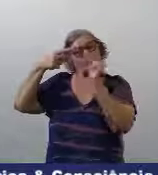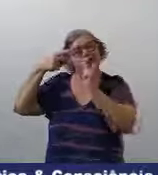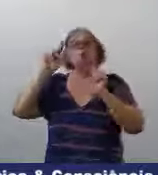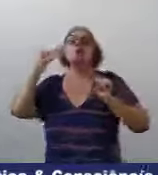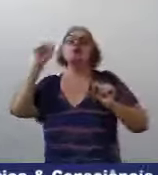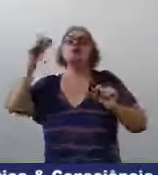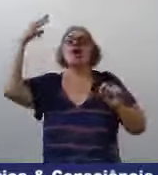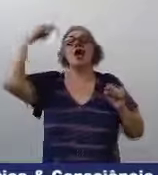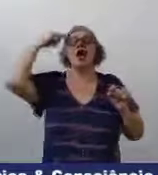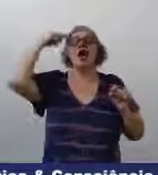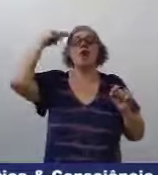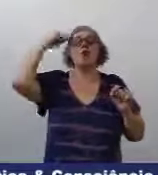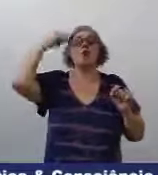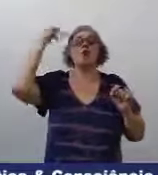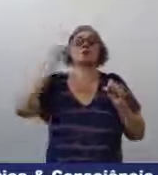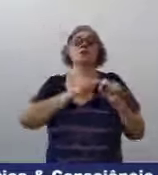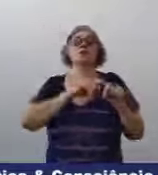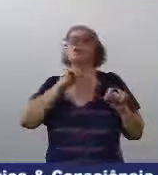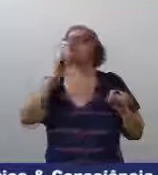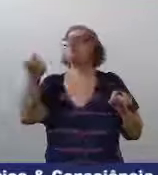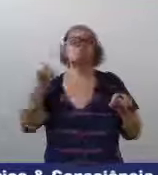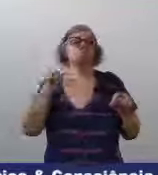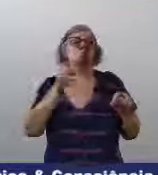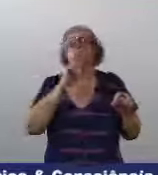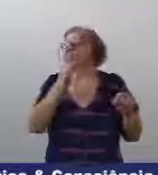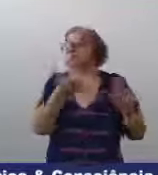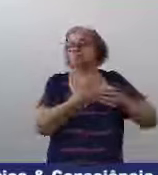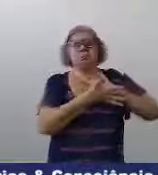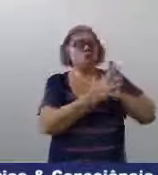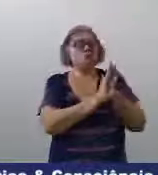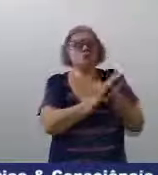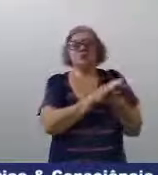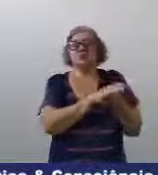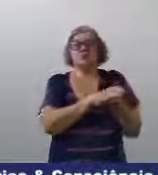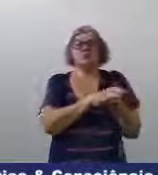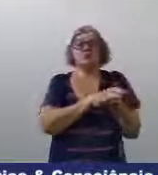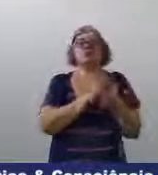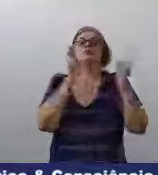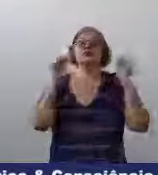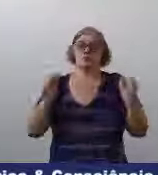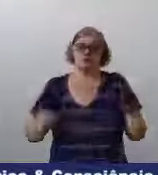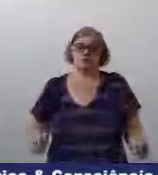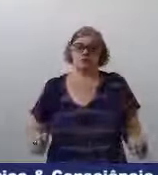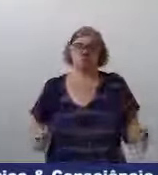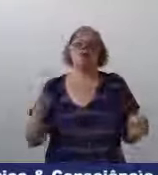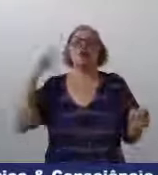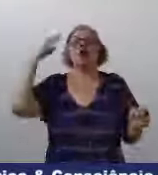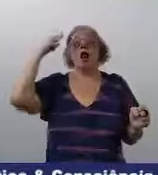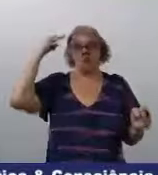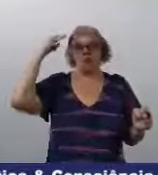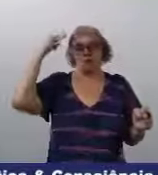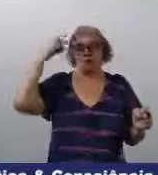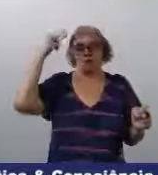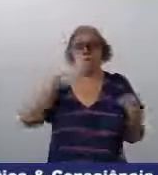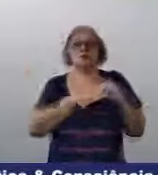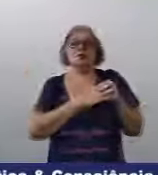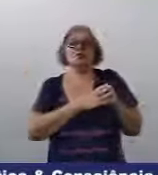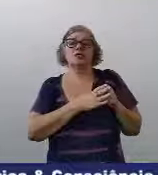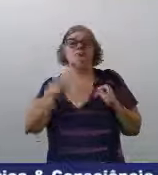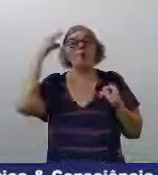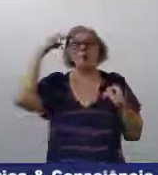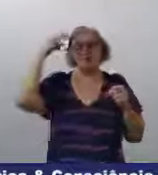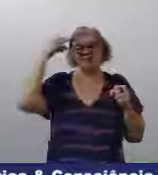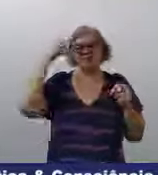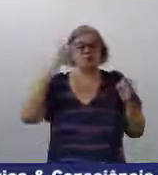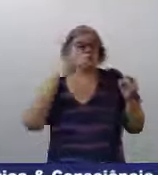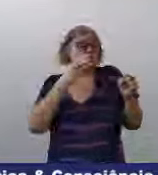subatômicas. O que é a consciência? Não sabemos ainda. Mas já podemos afirmar que nenhuma